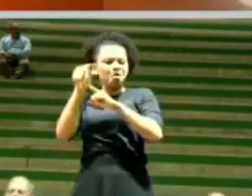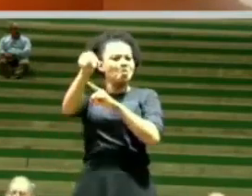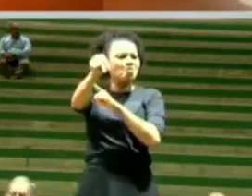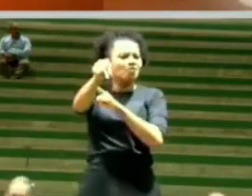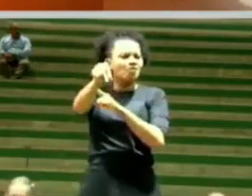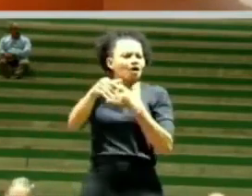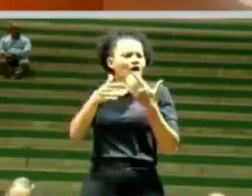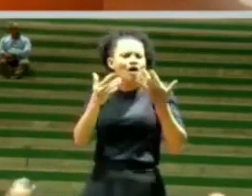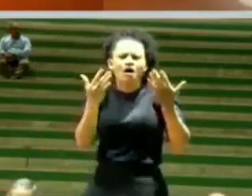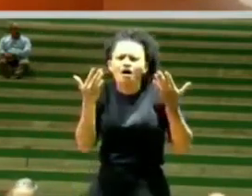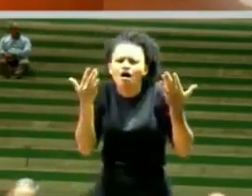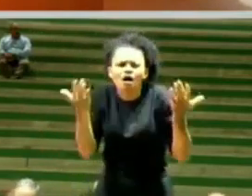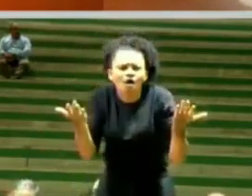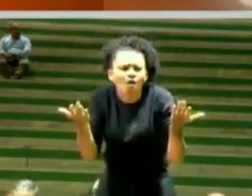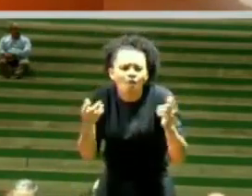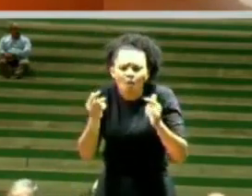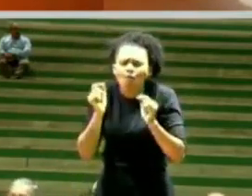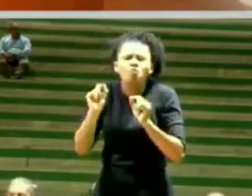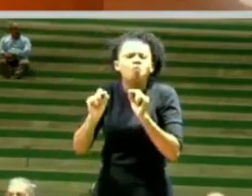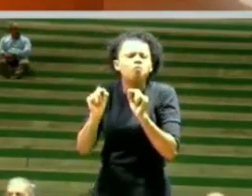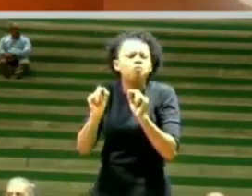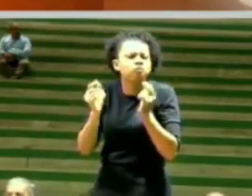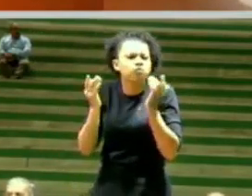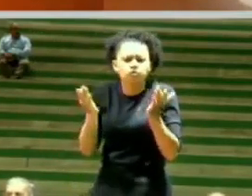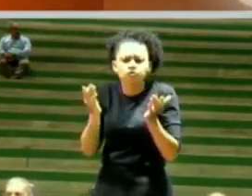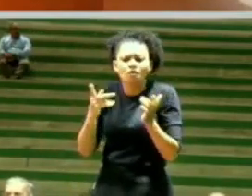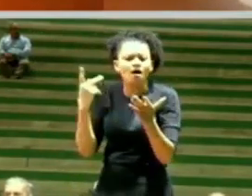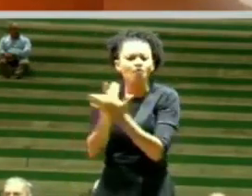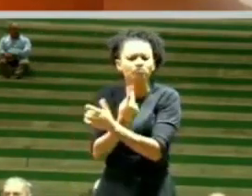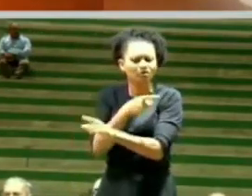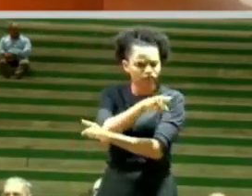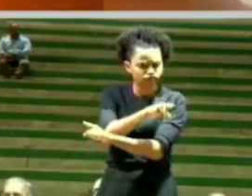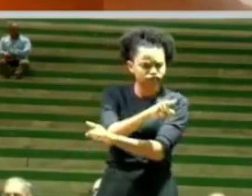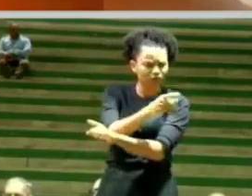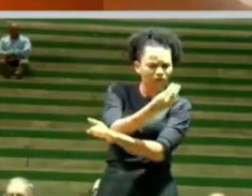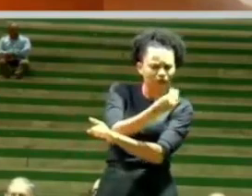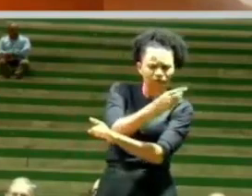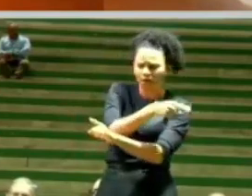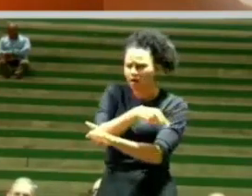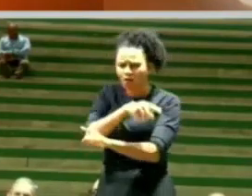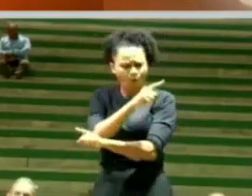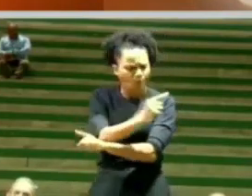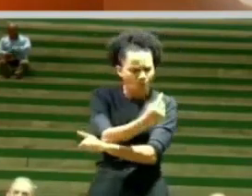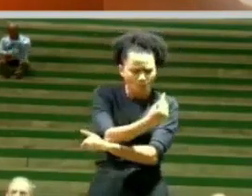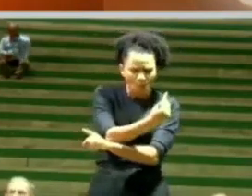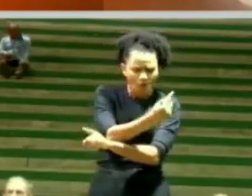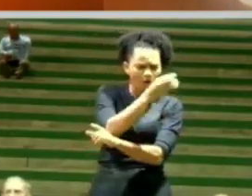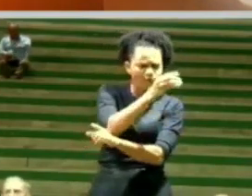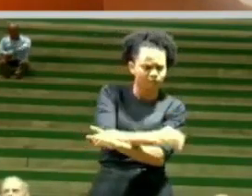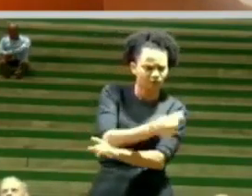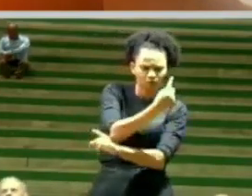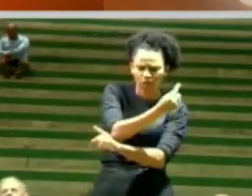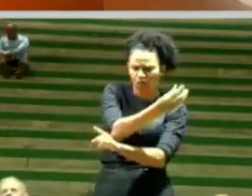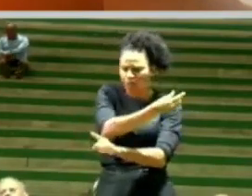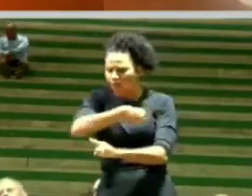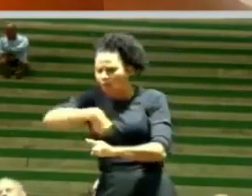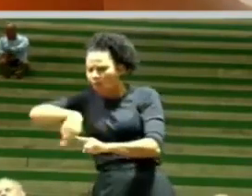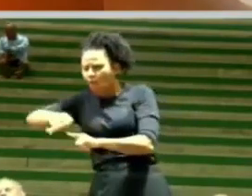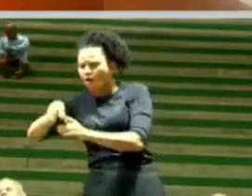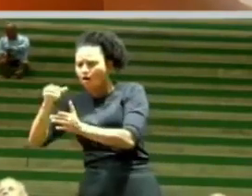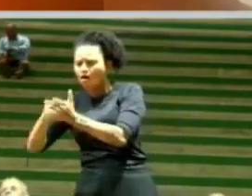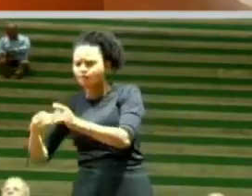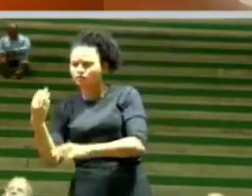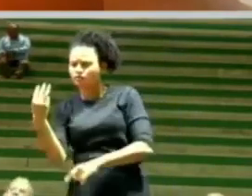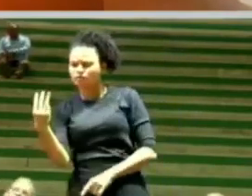grande questão aqui é: o que é que aconteceu entre o capítulo 1 e o capítulo de